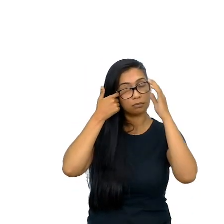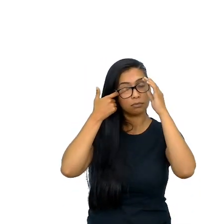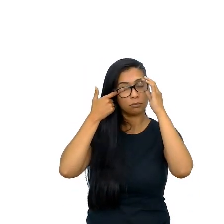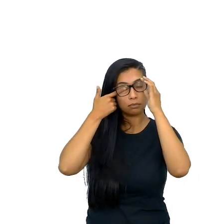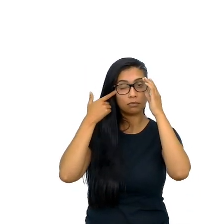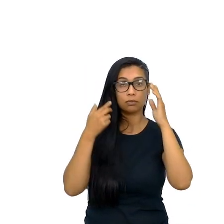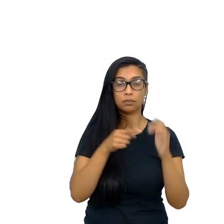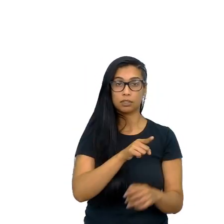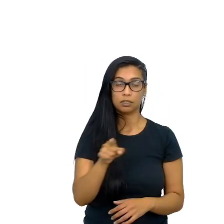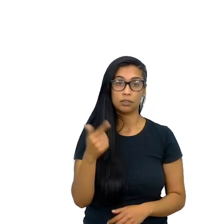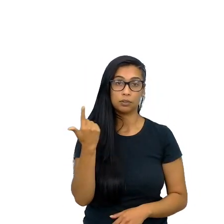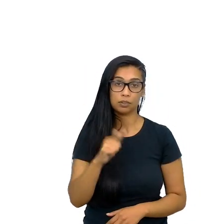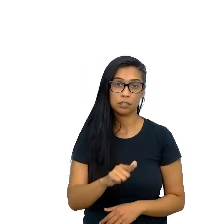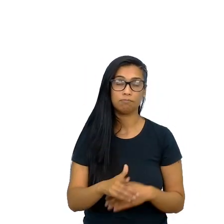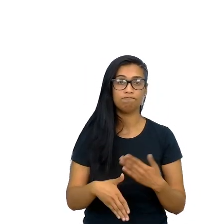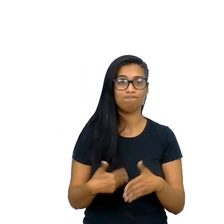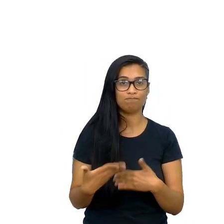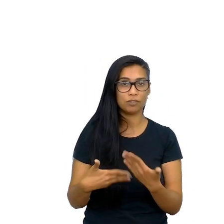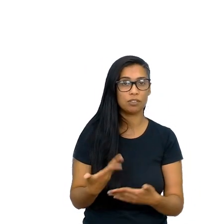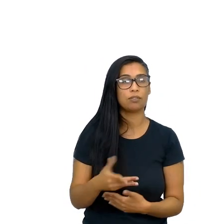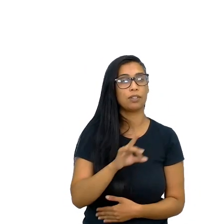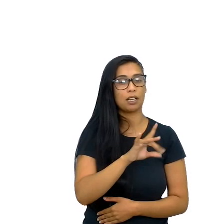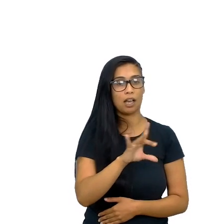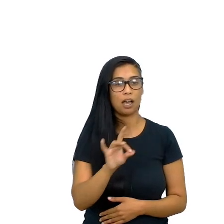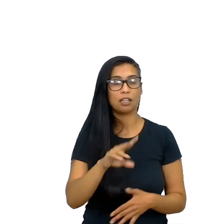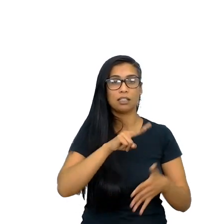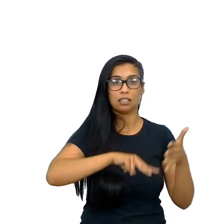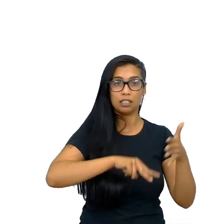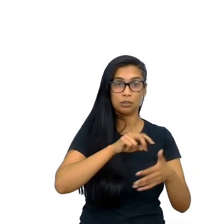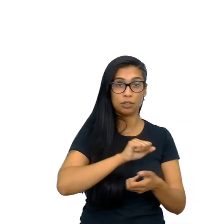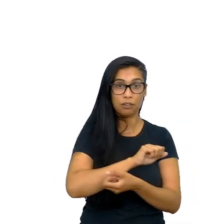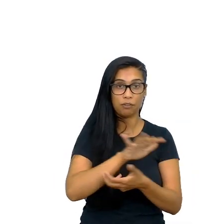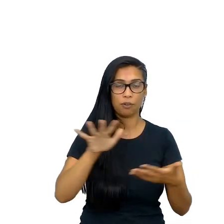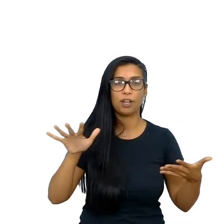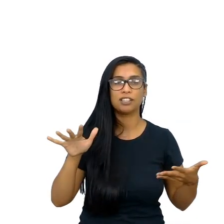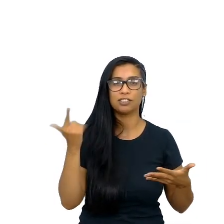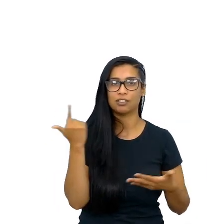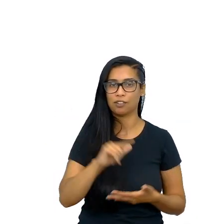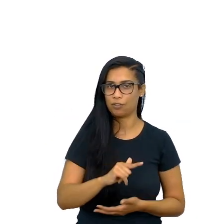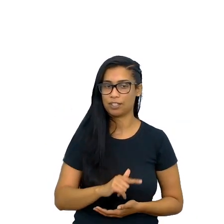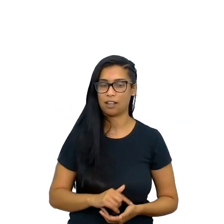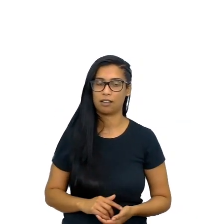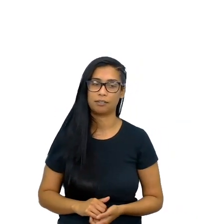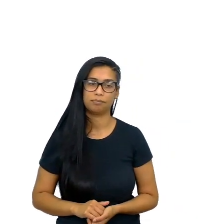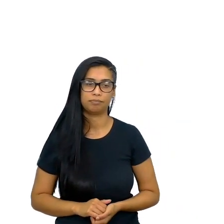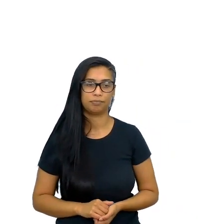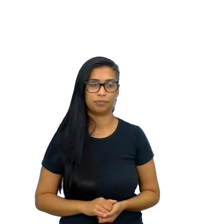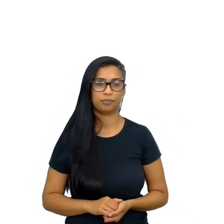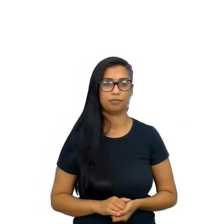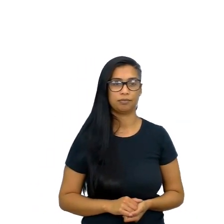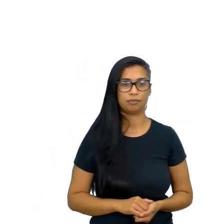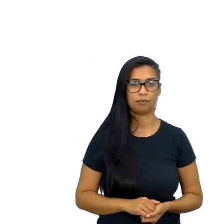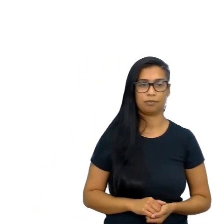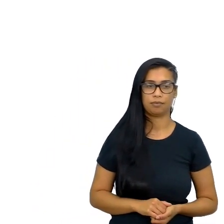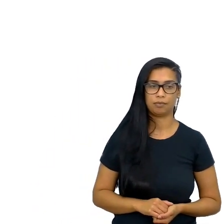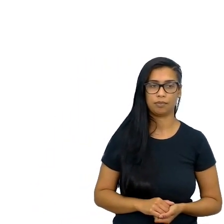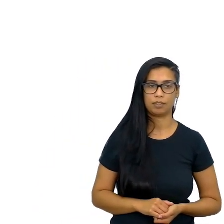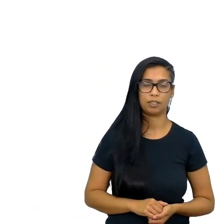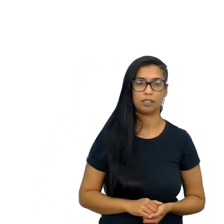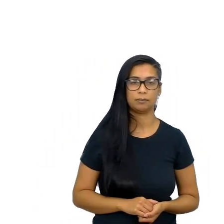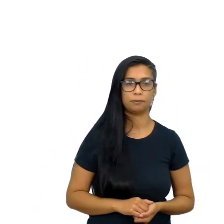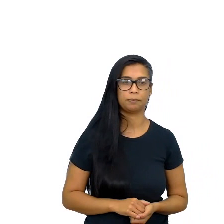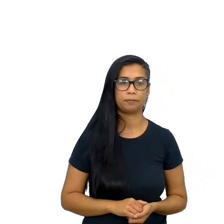desenvolverem habilidades necessárias para uma leitura fluente. Então, observem aqui que, para alguns exemplos